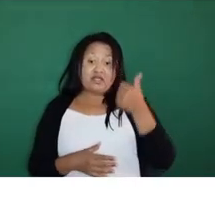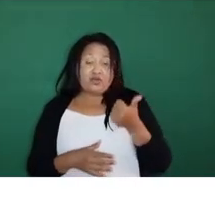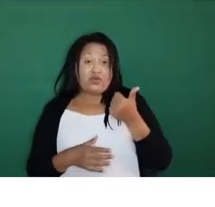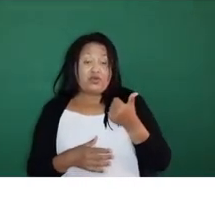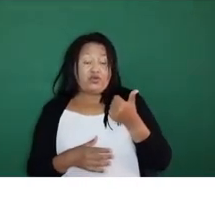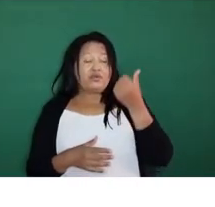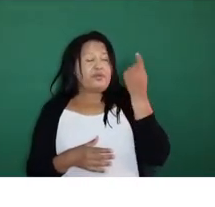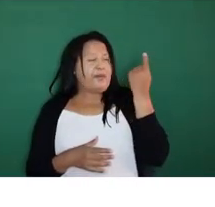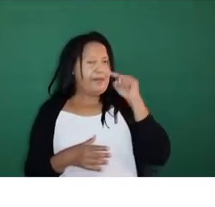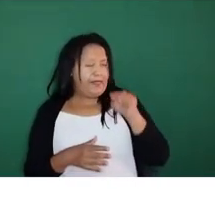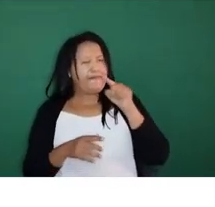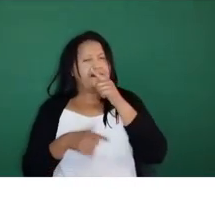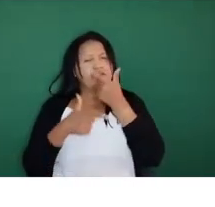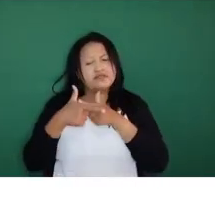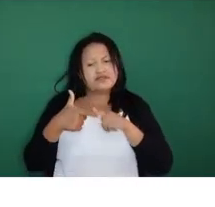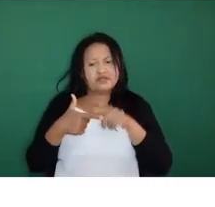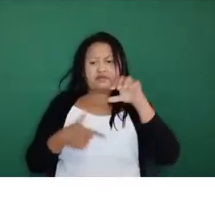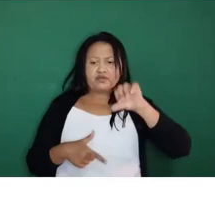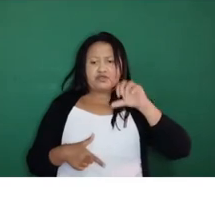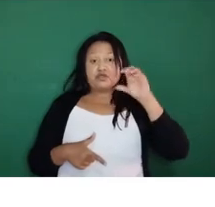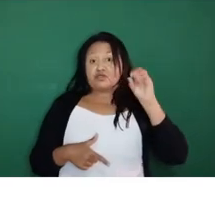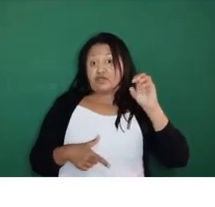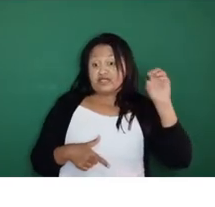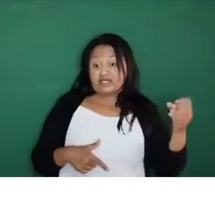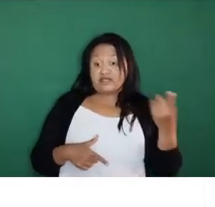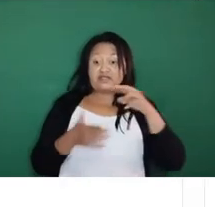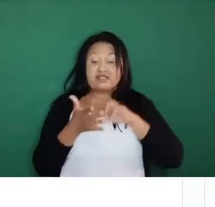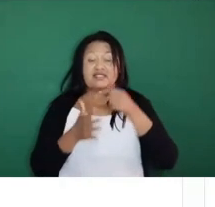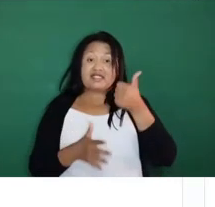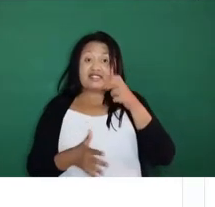/ 956,7 watts